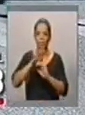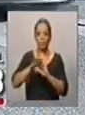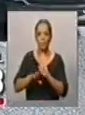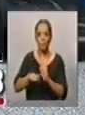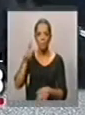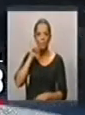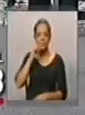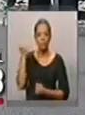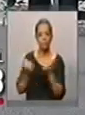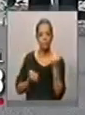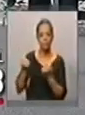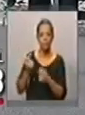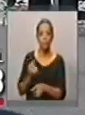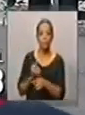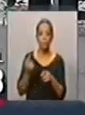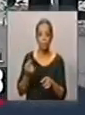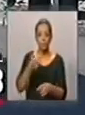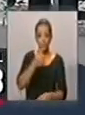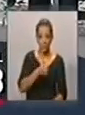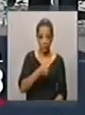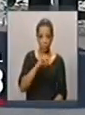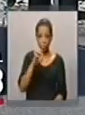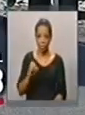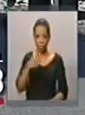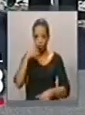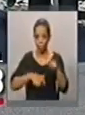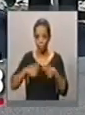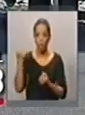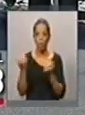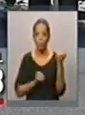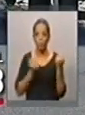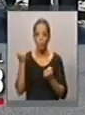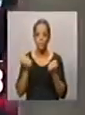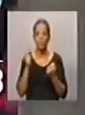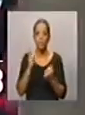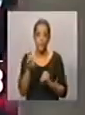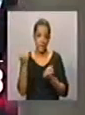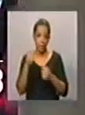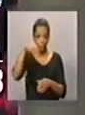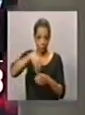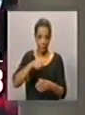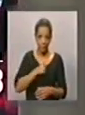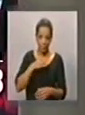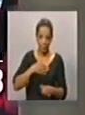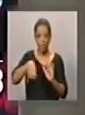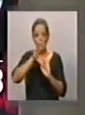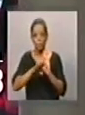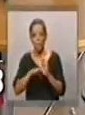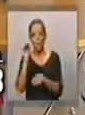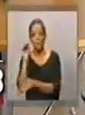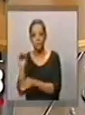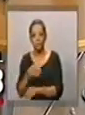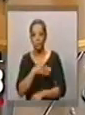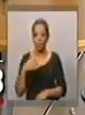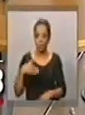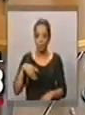prevenção rodoviária porque 580 funcionários conduzem viaturas da empresa. Tem um programa de alimentação saudável e